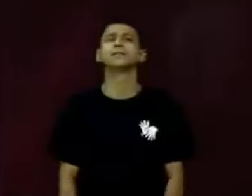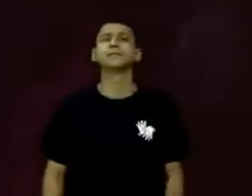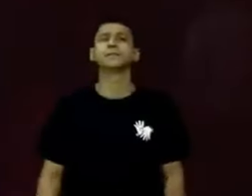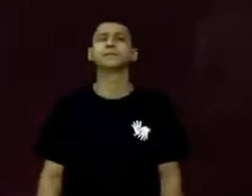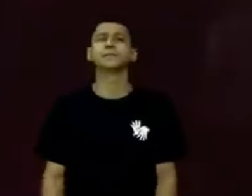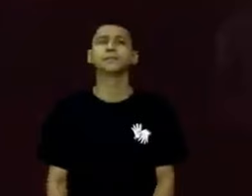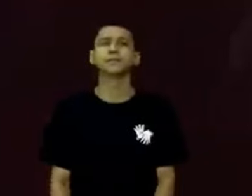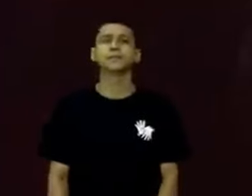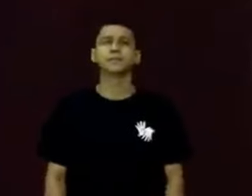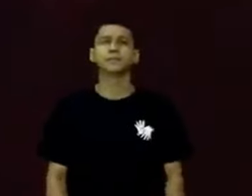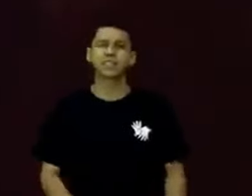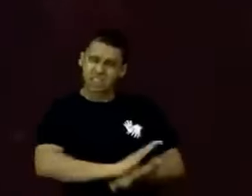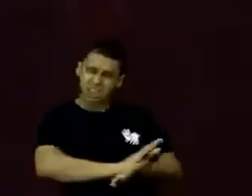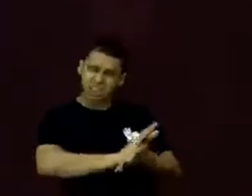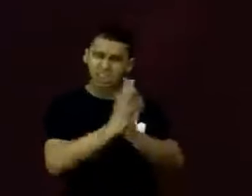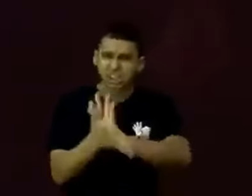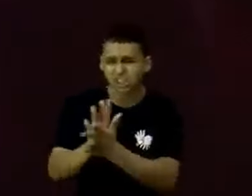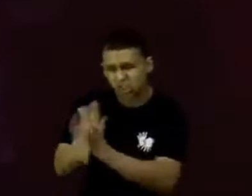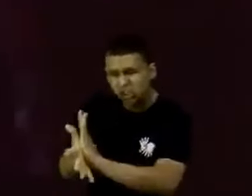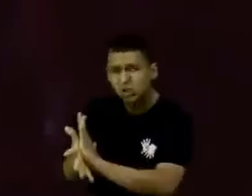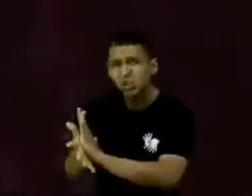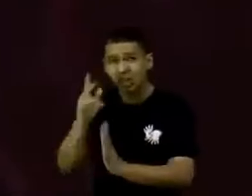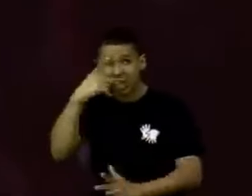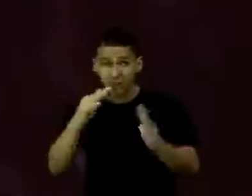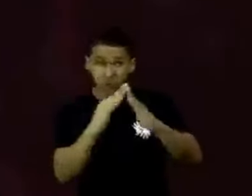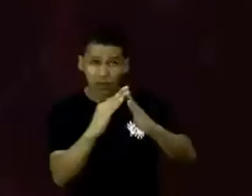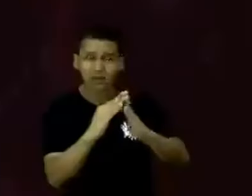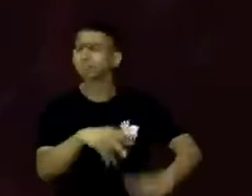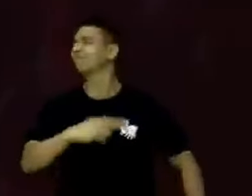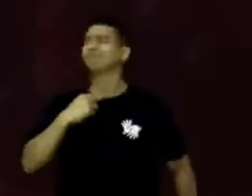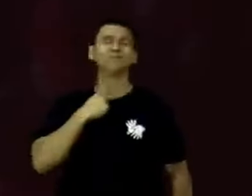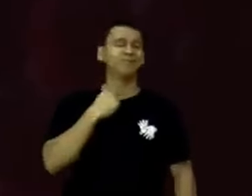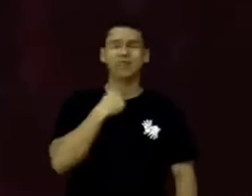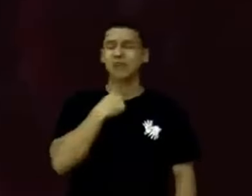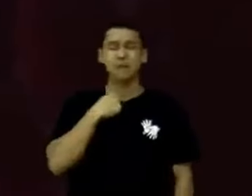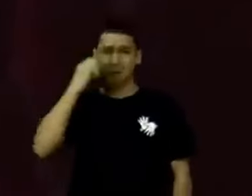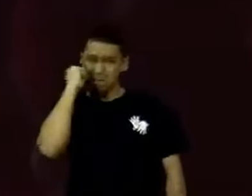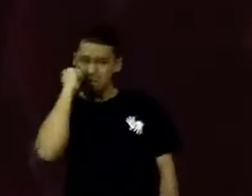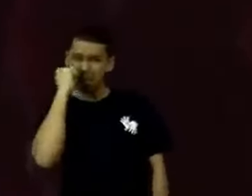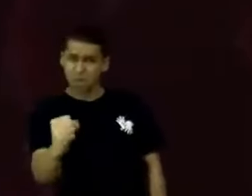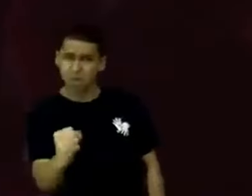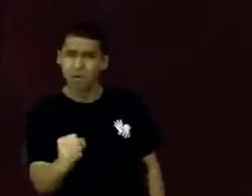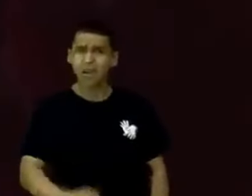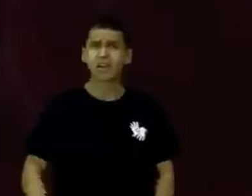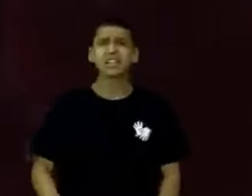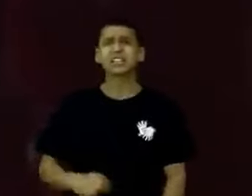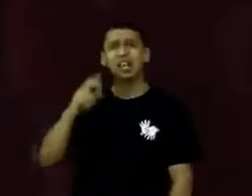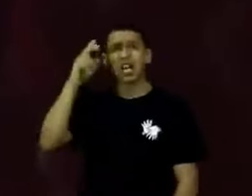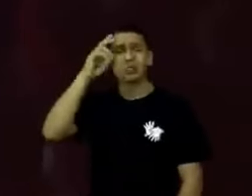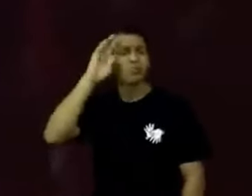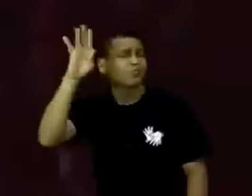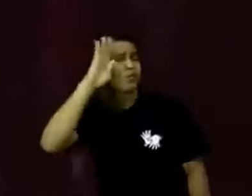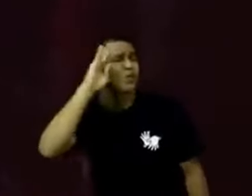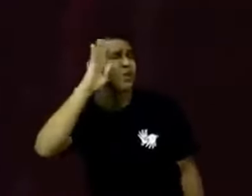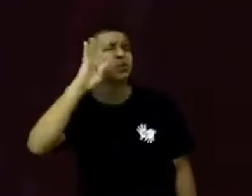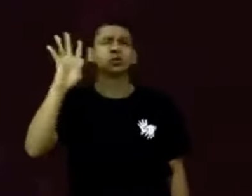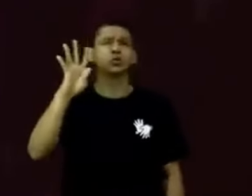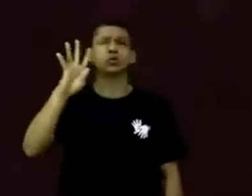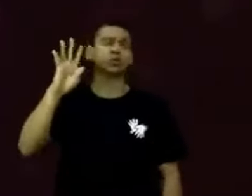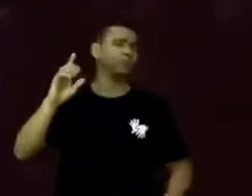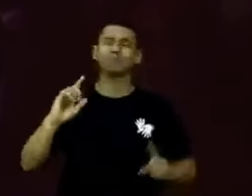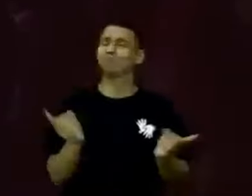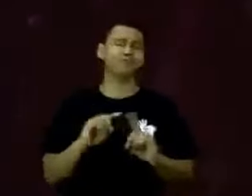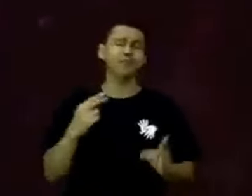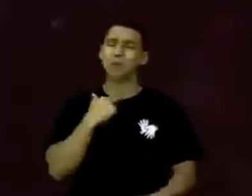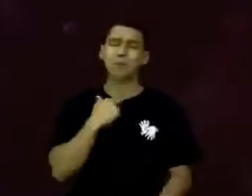Ninguém vai destruir a tua casa. Ninguém vai matar teus sonhos.